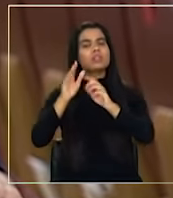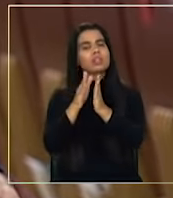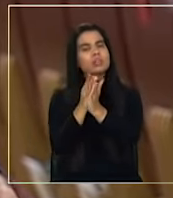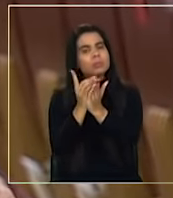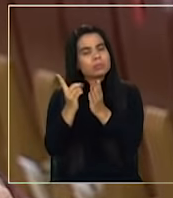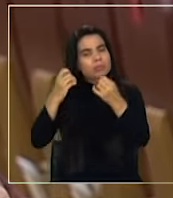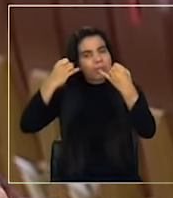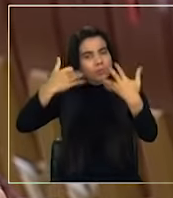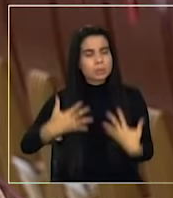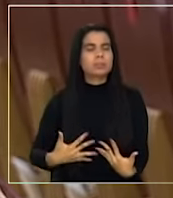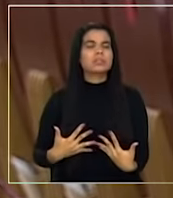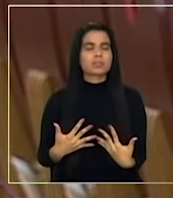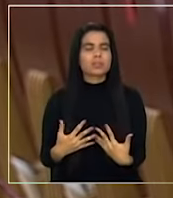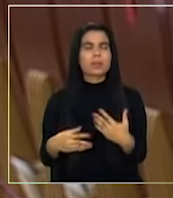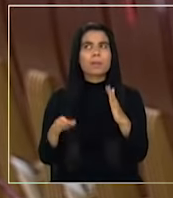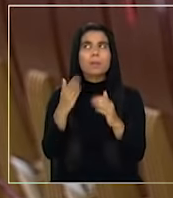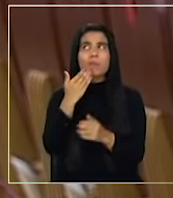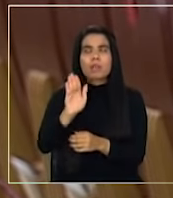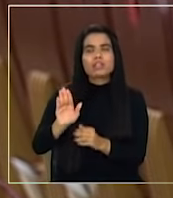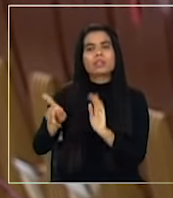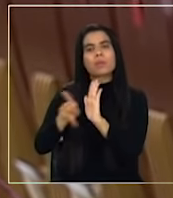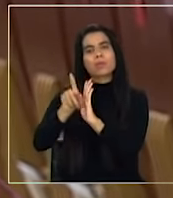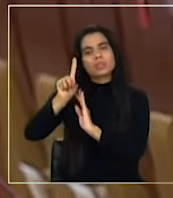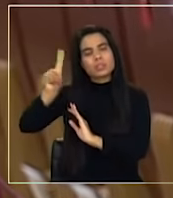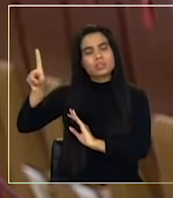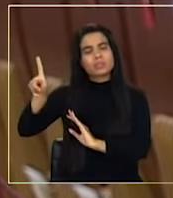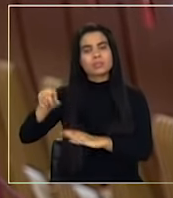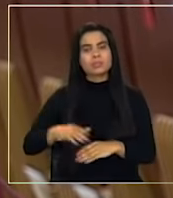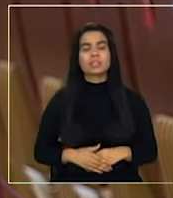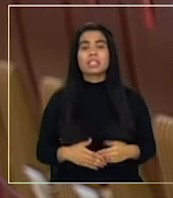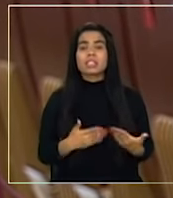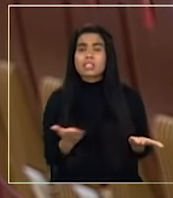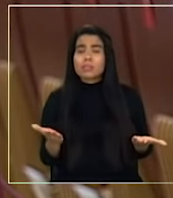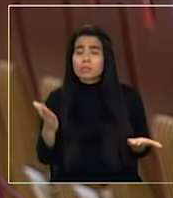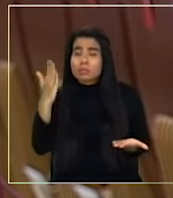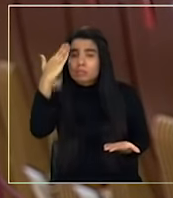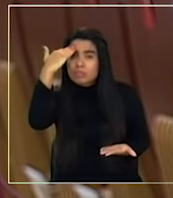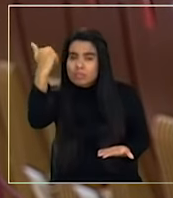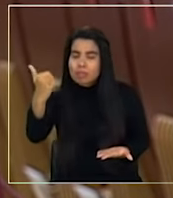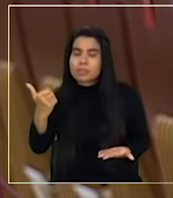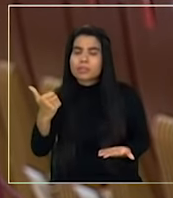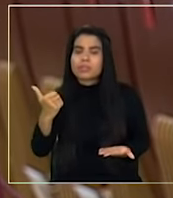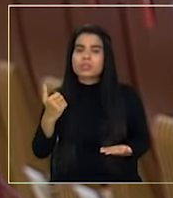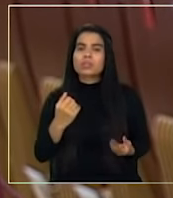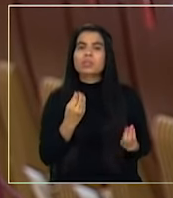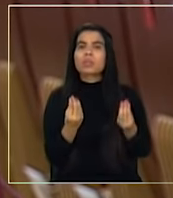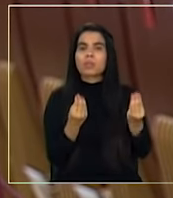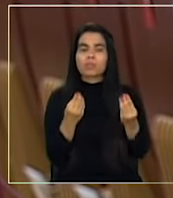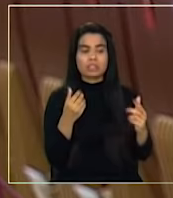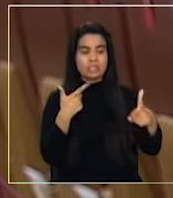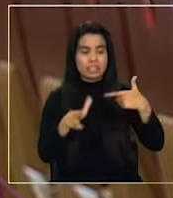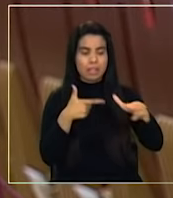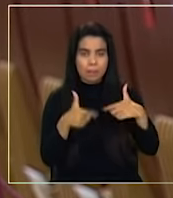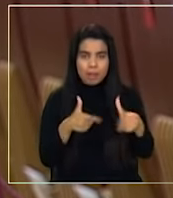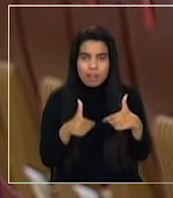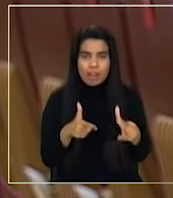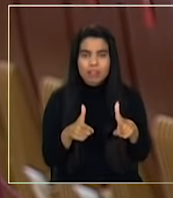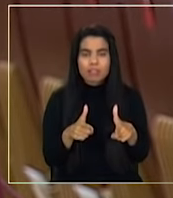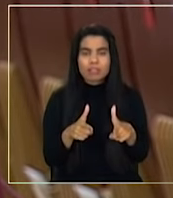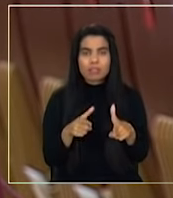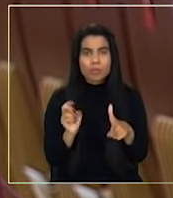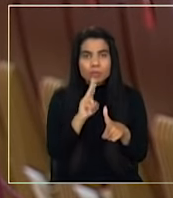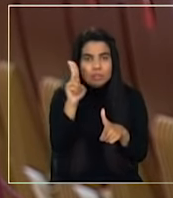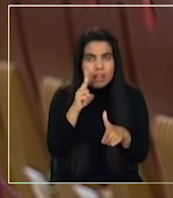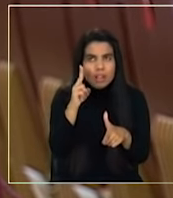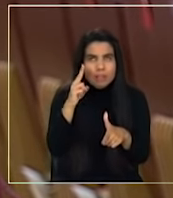promessa de Deus. Então, você sabe que o trabalho, normalmente é feito com as mãos. É feito com a cabeça